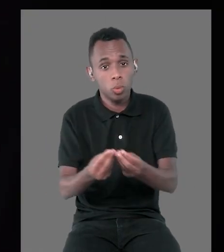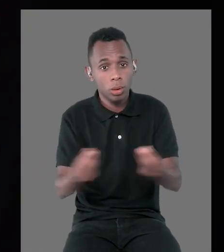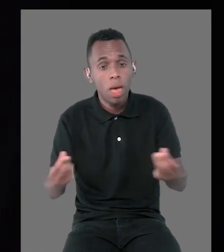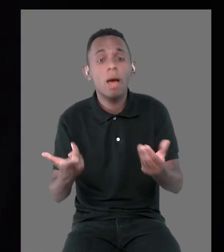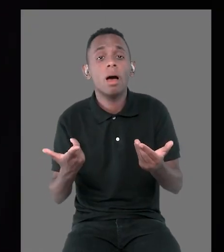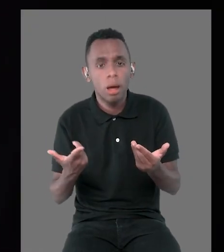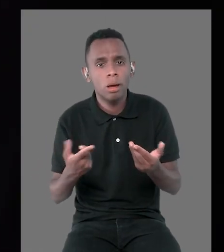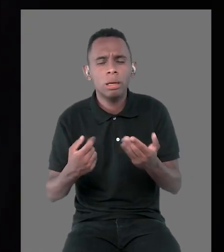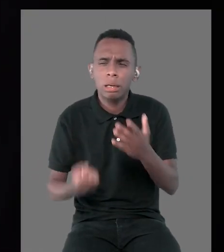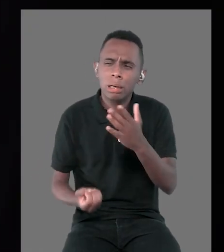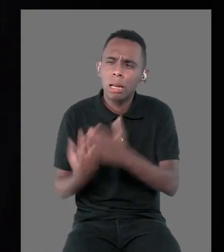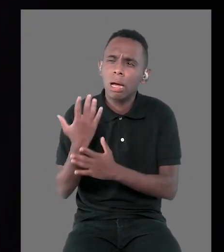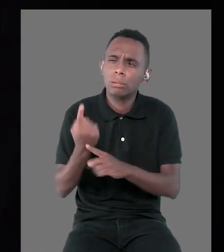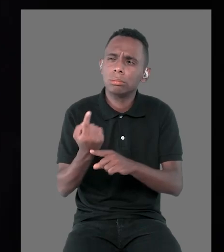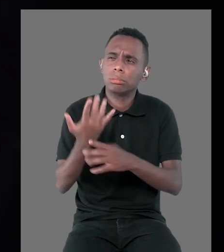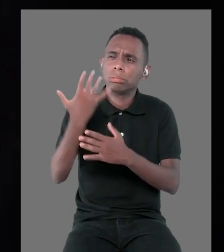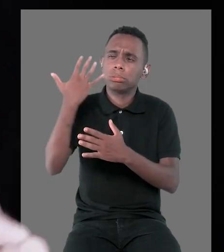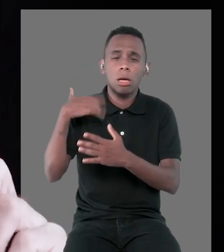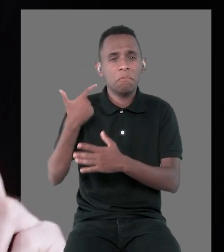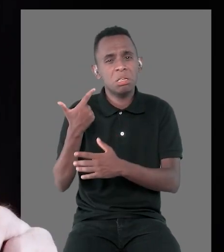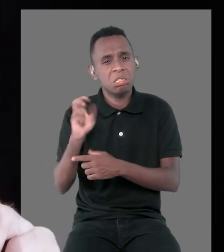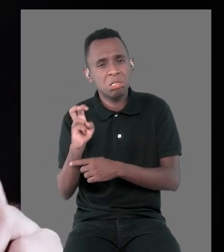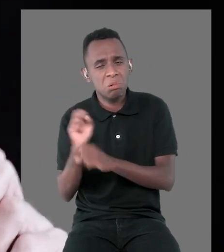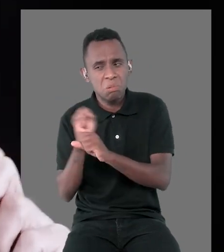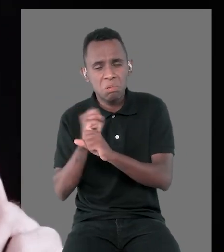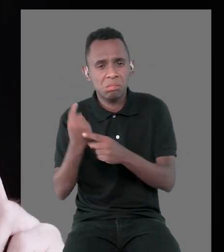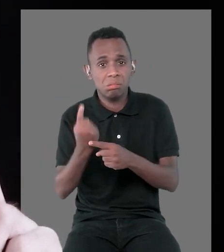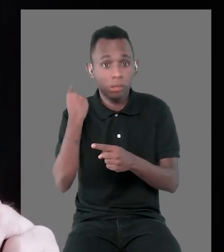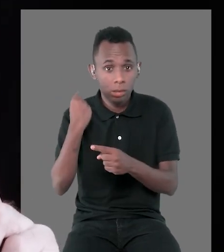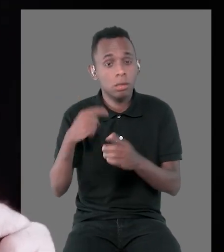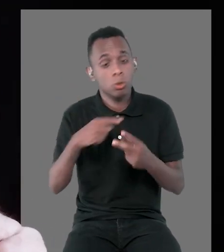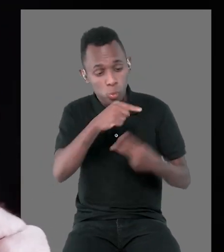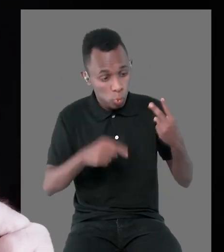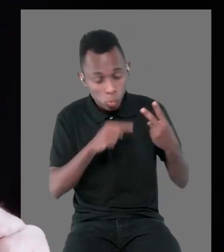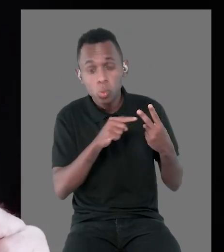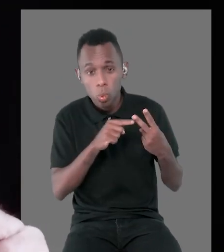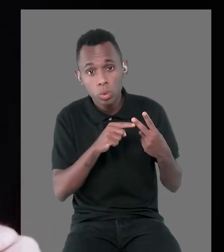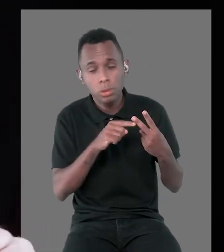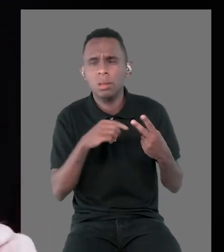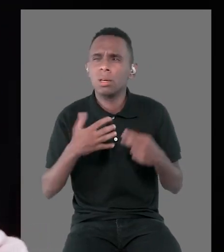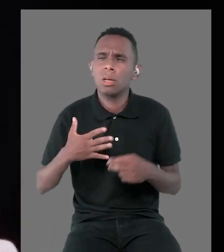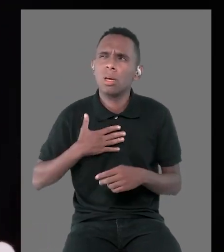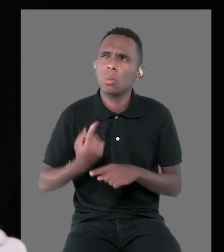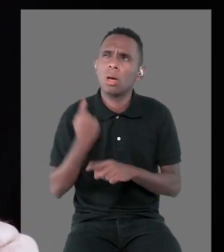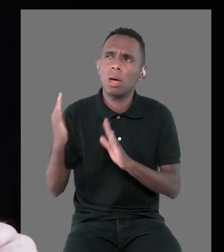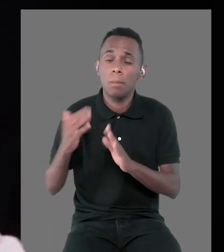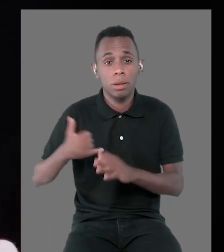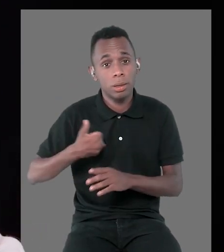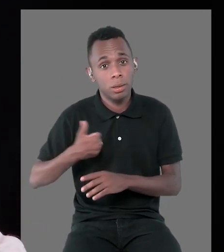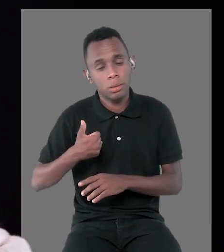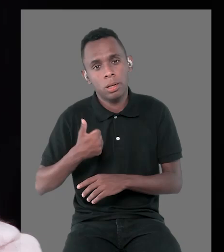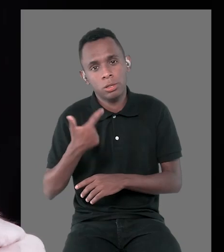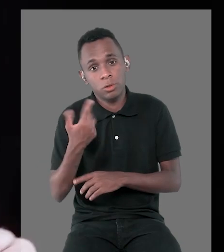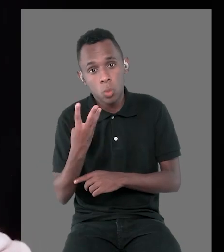foi criado há 25 anos atrás, 26, na verdade, por Lélia e Sebastião. Na época eu tinha 24 anos, hoje eu tenho